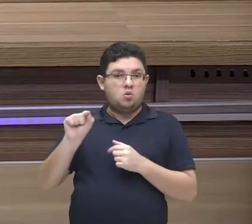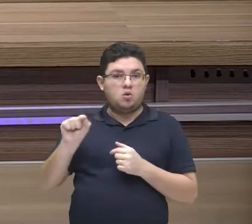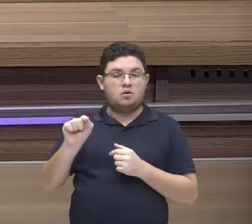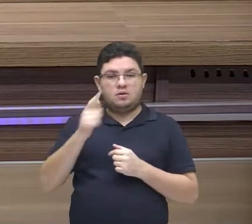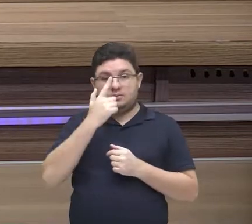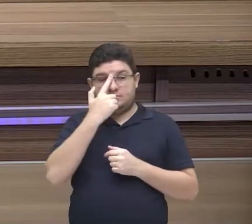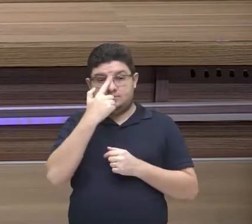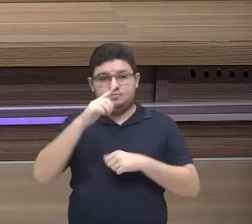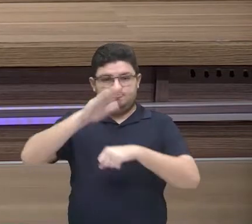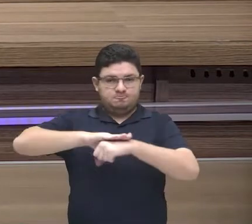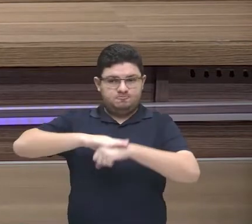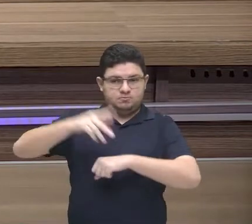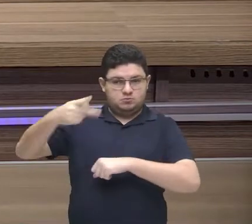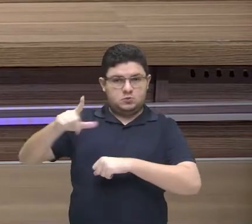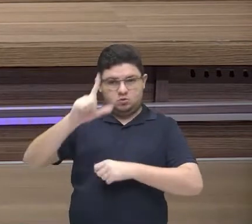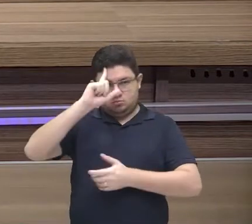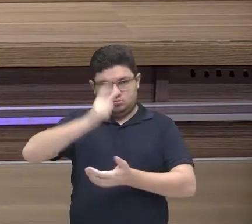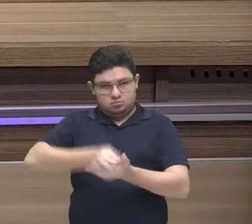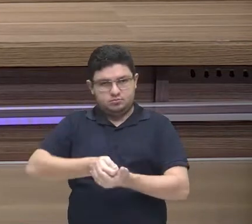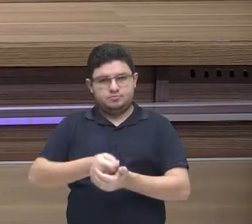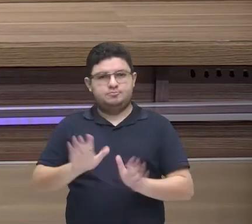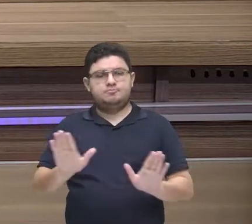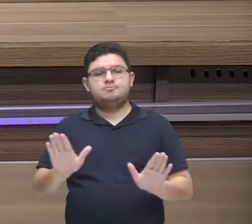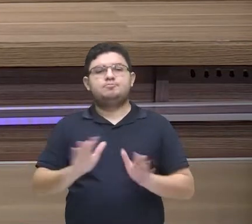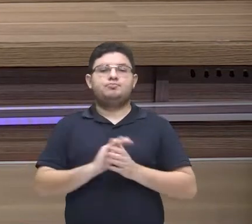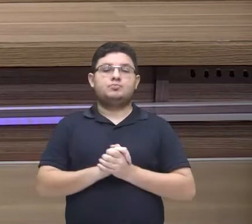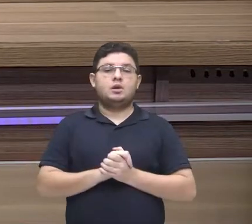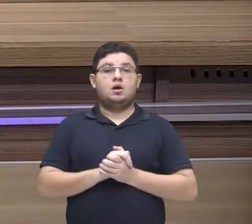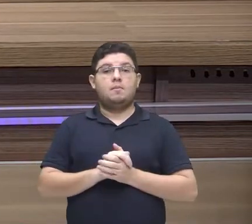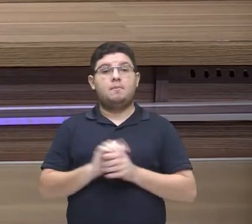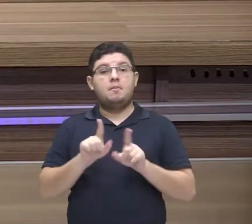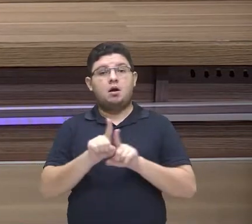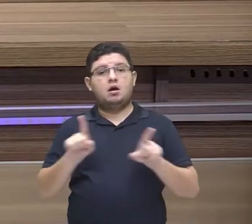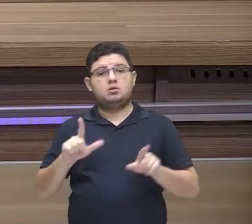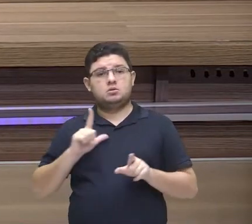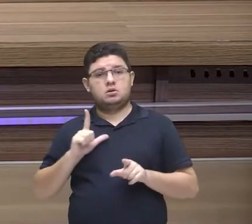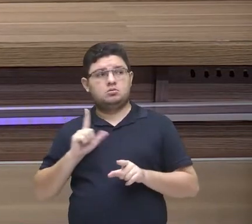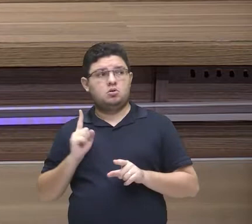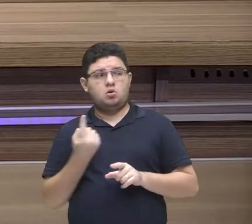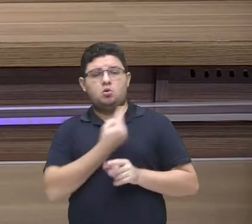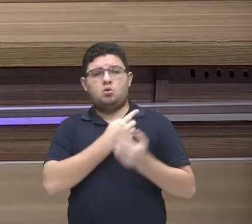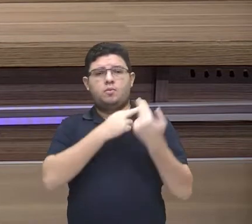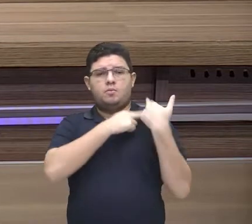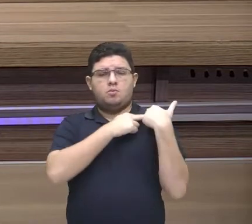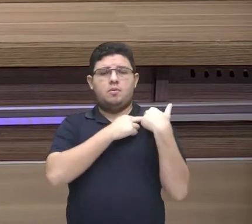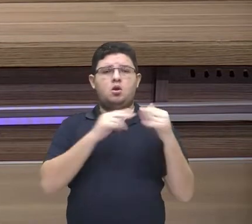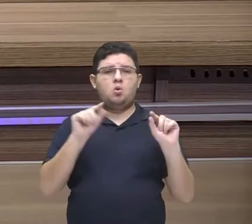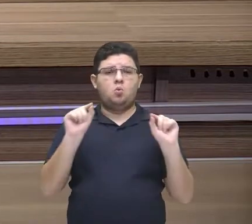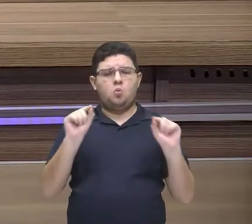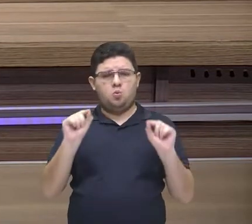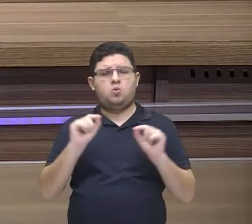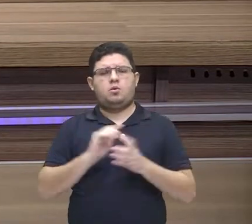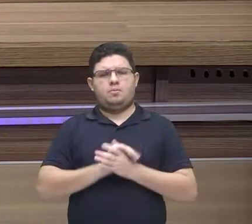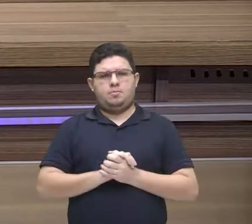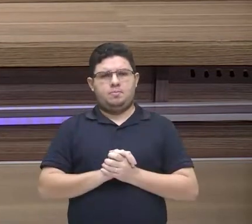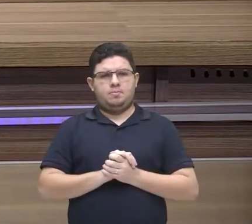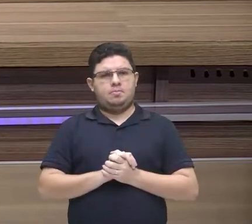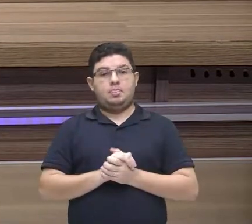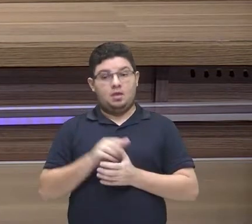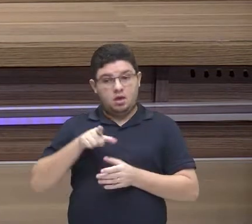decidir o que ela vai fazer. Mas aí vem a nossa função. Qual é a nossa função? É fazer com que ela